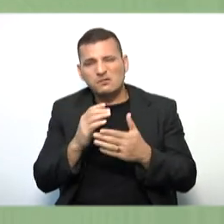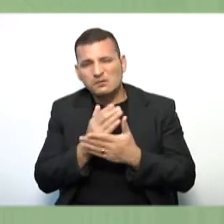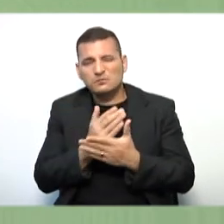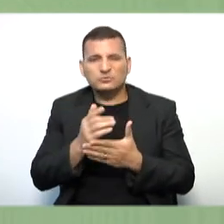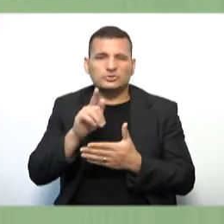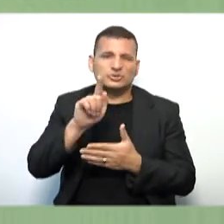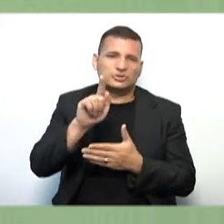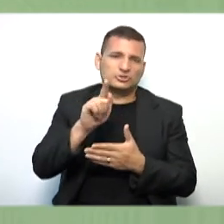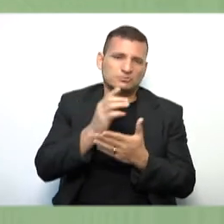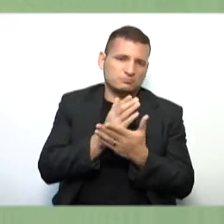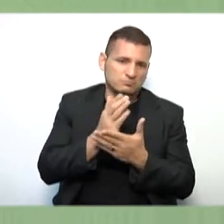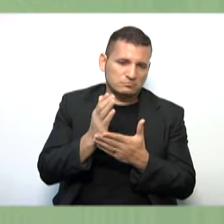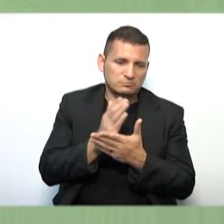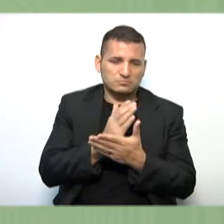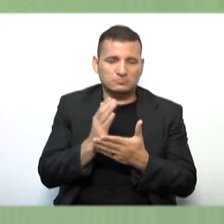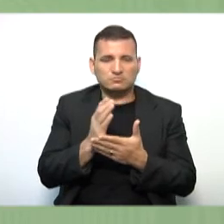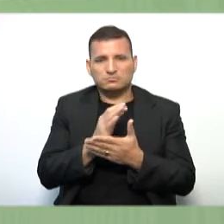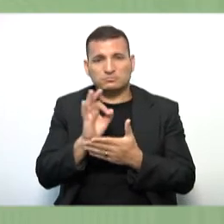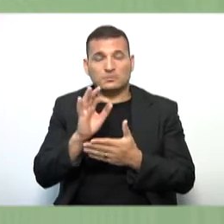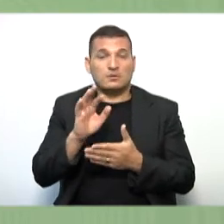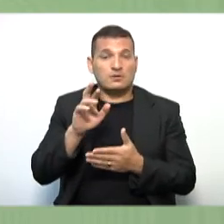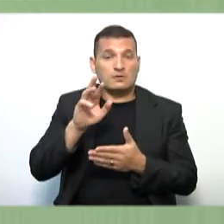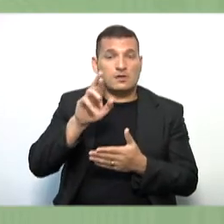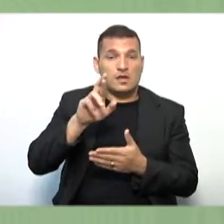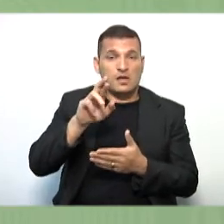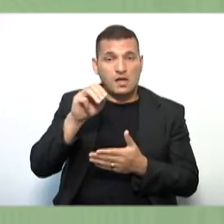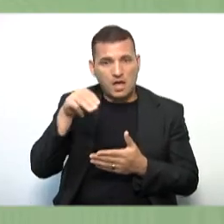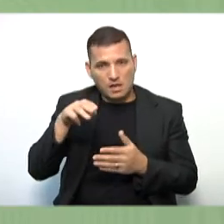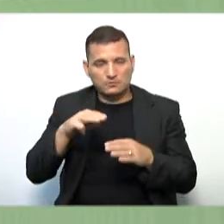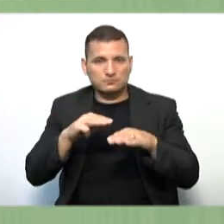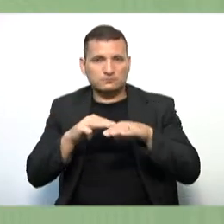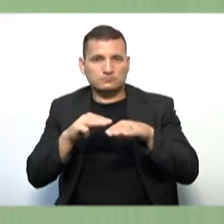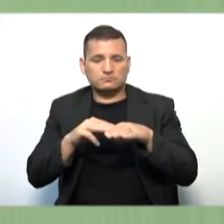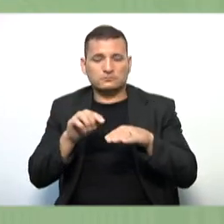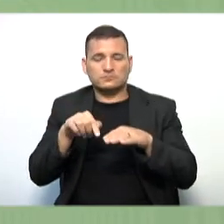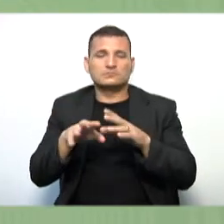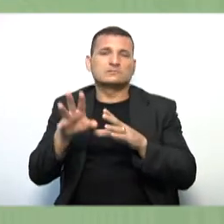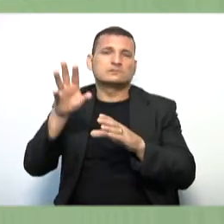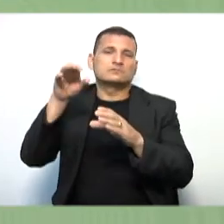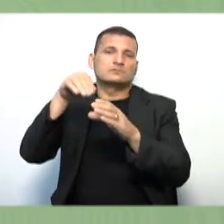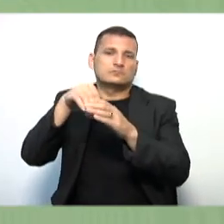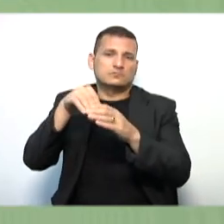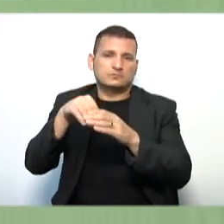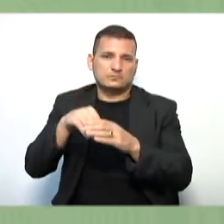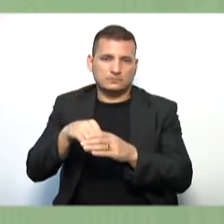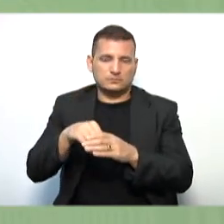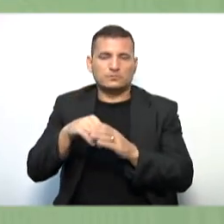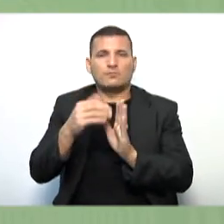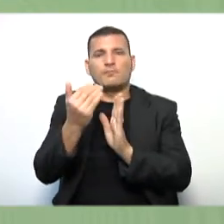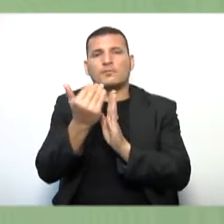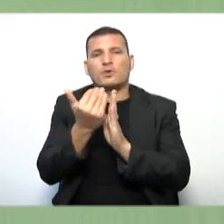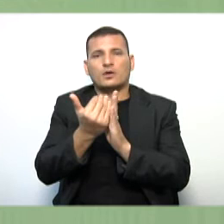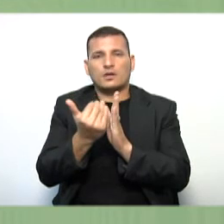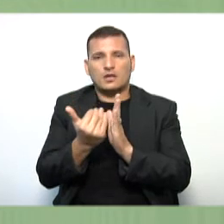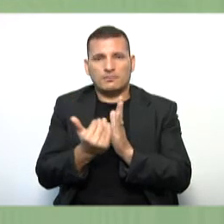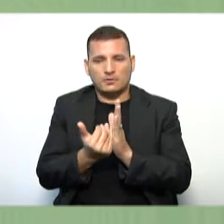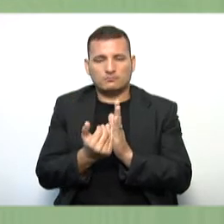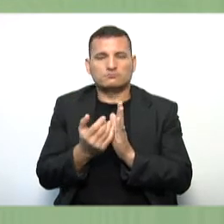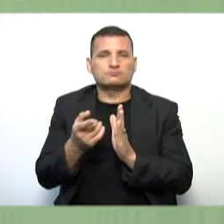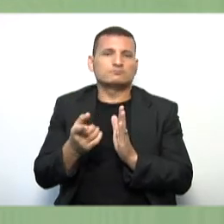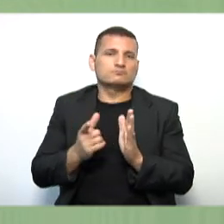memória RAM é a memória em que os nossos programas, os nossos processos estão ali para